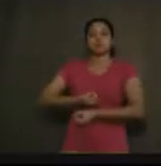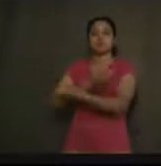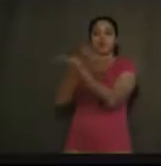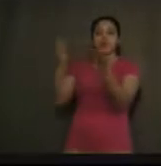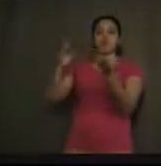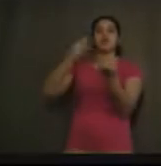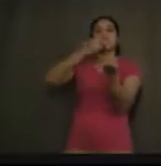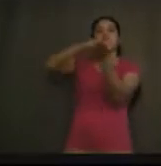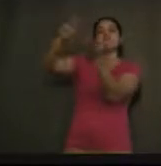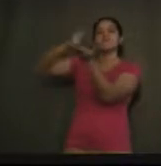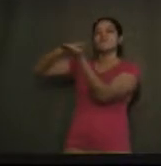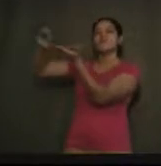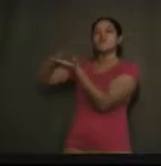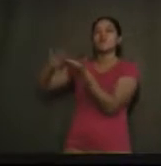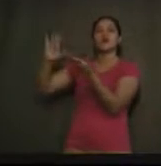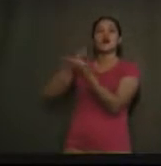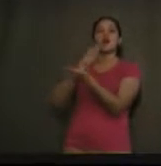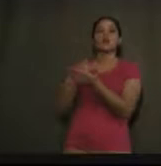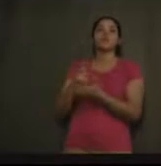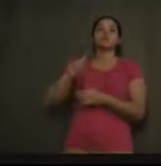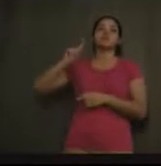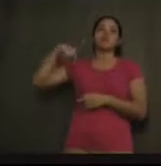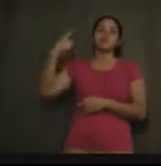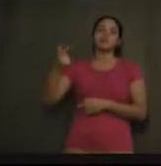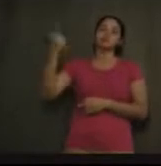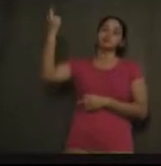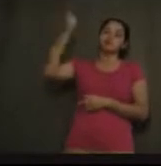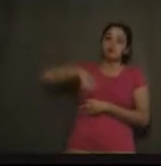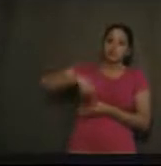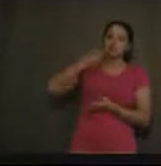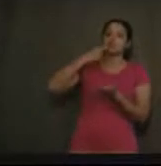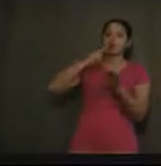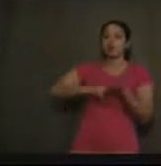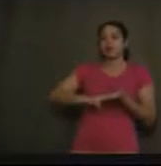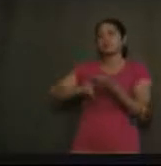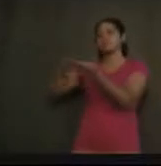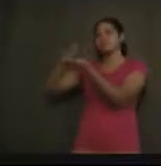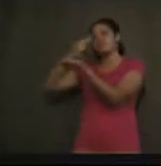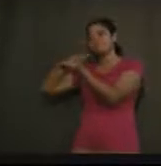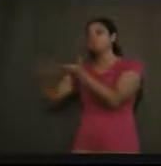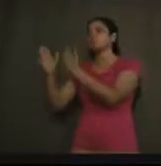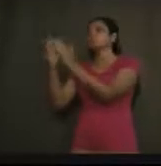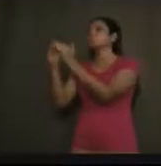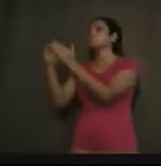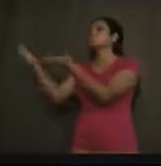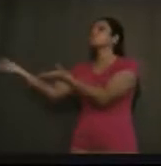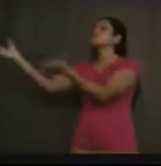tinha enviado, pedindo que devolvessem, e todos devolveram.